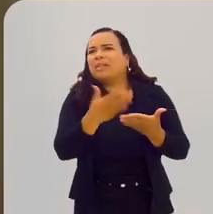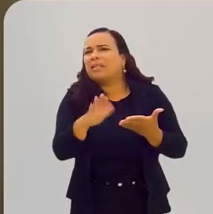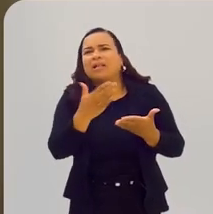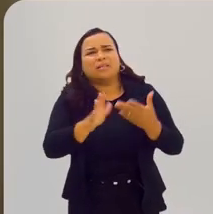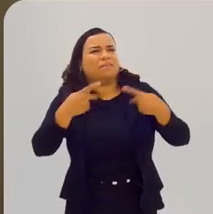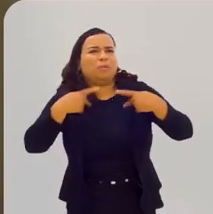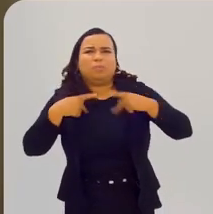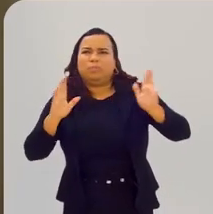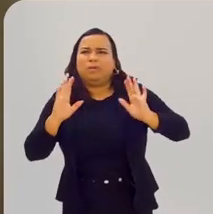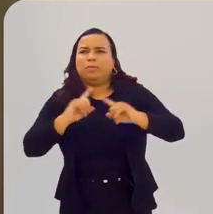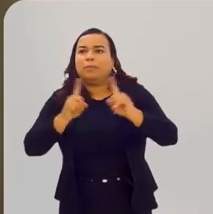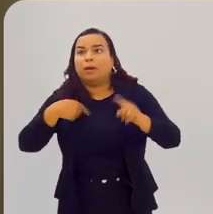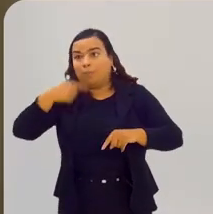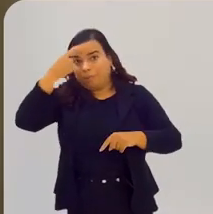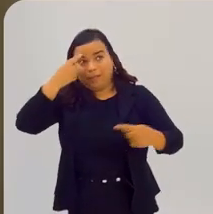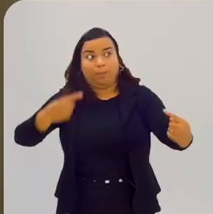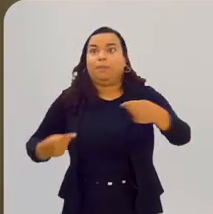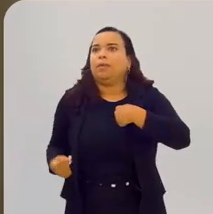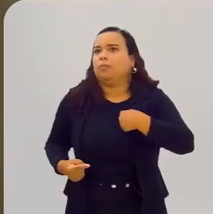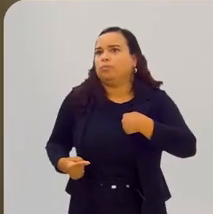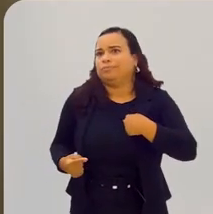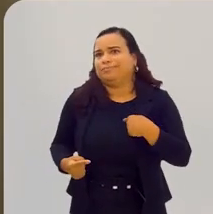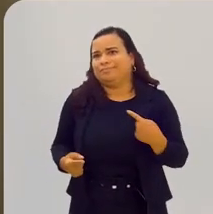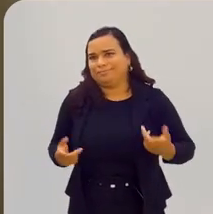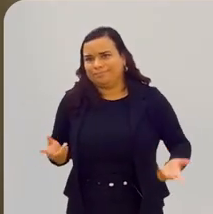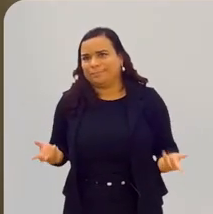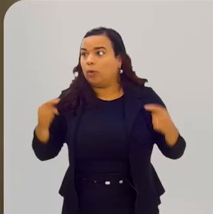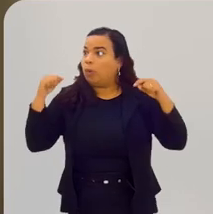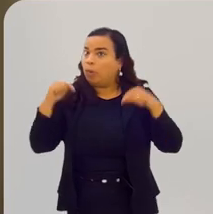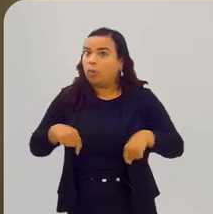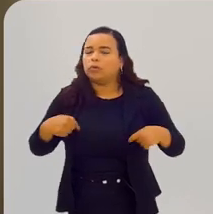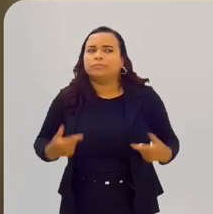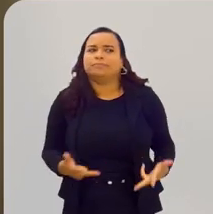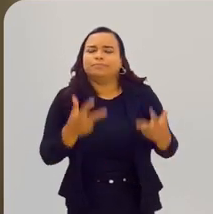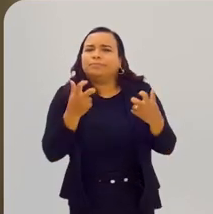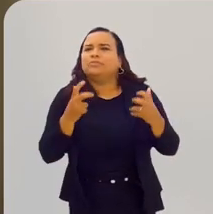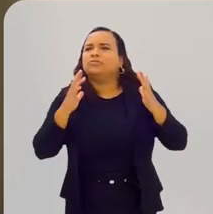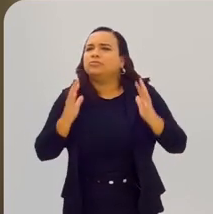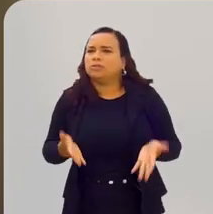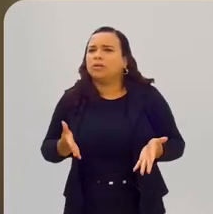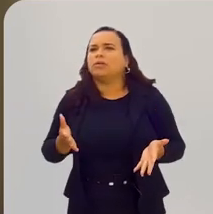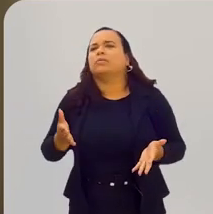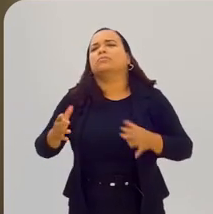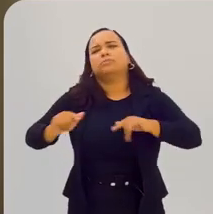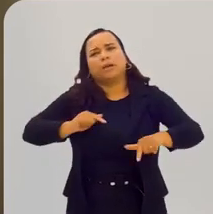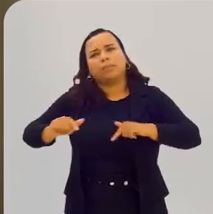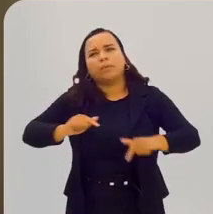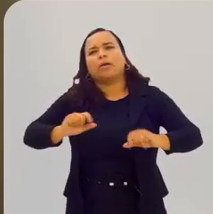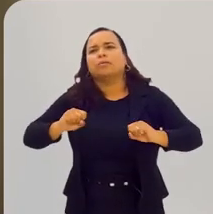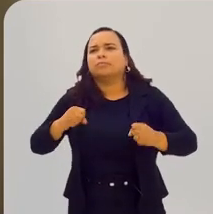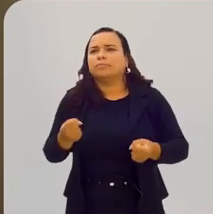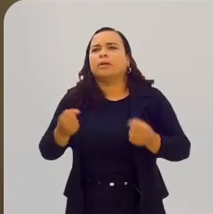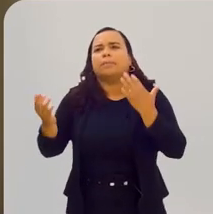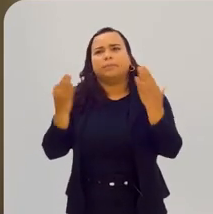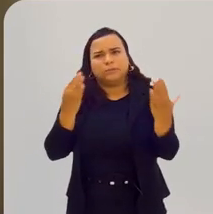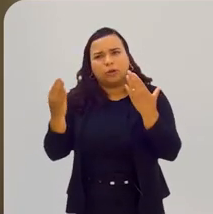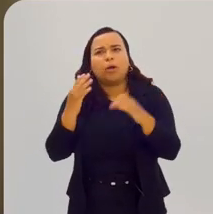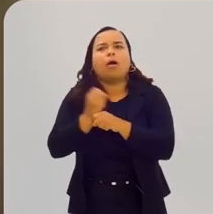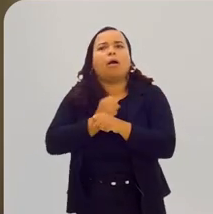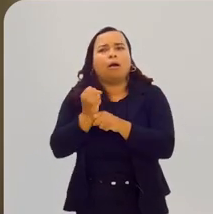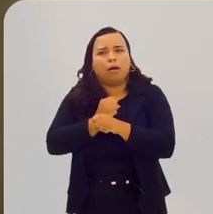necessariamente comigo e eu já acho que tem eu hoje em dia já consigo ver porque eu faço um trabalho